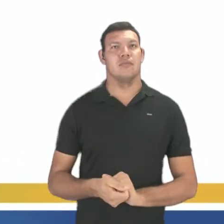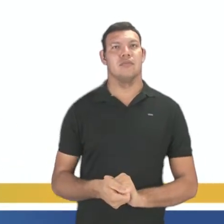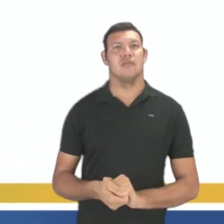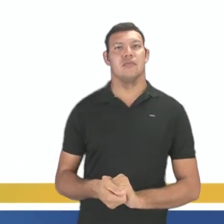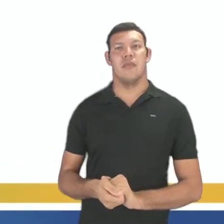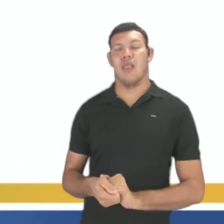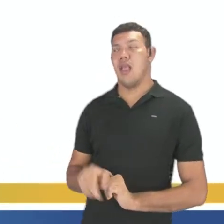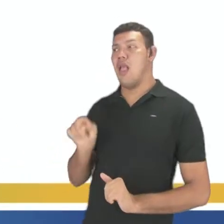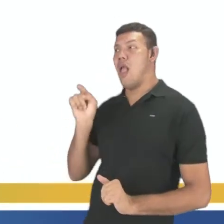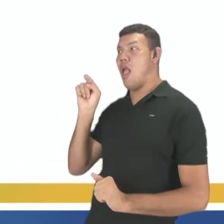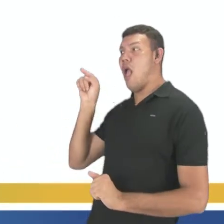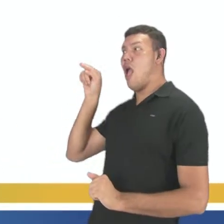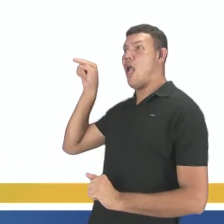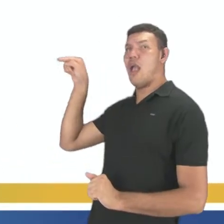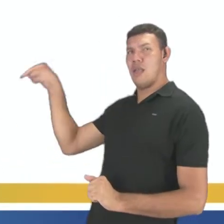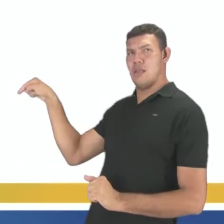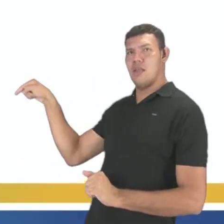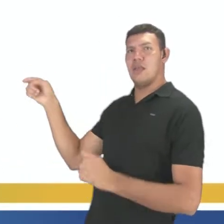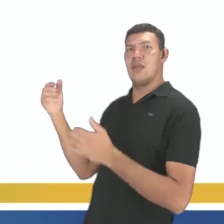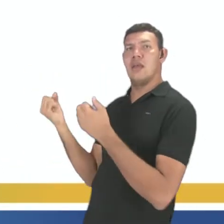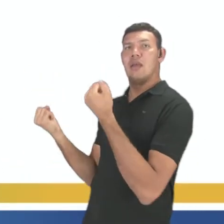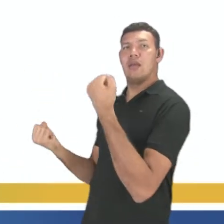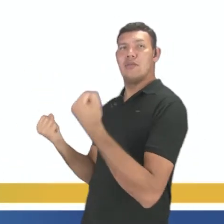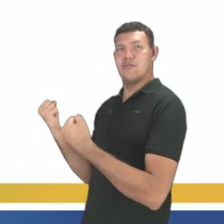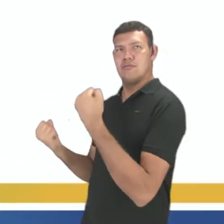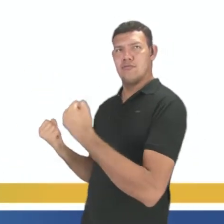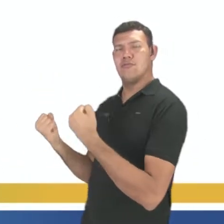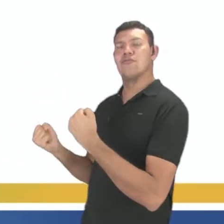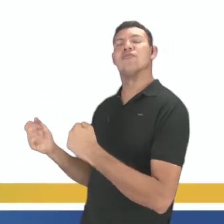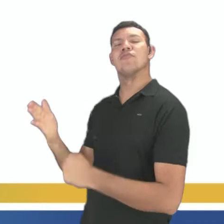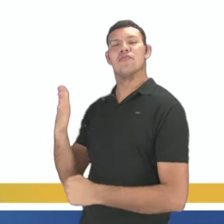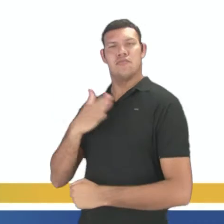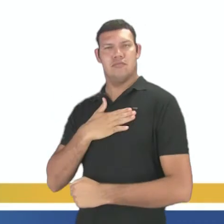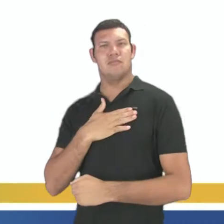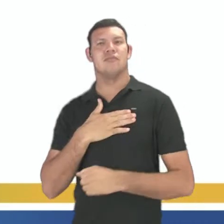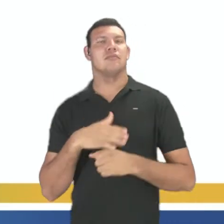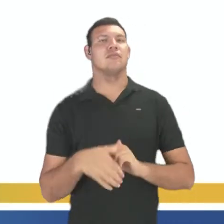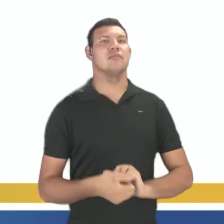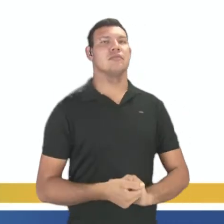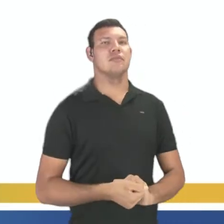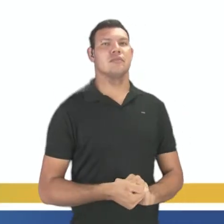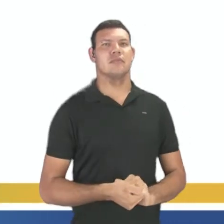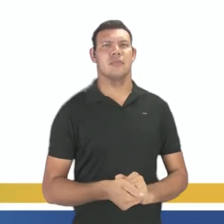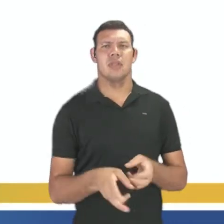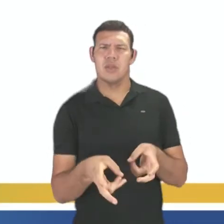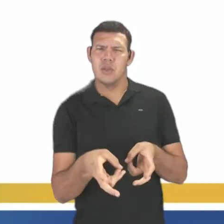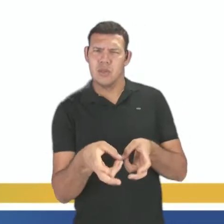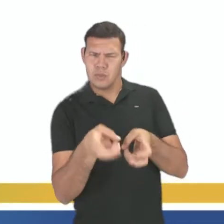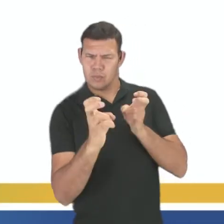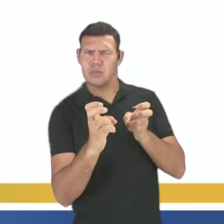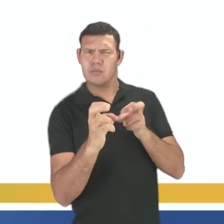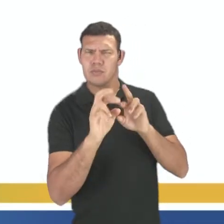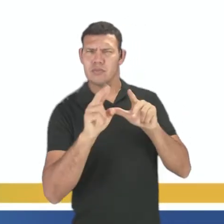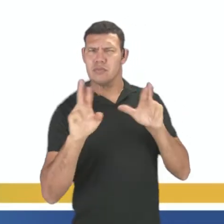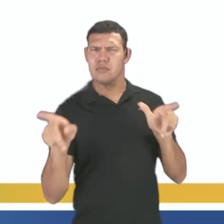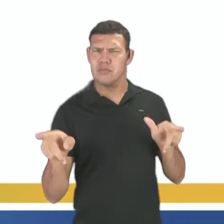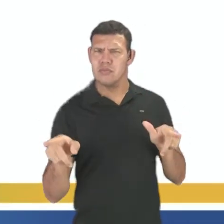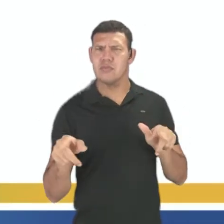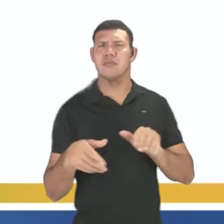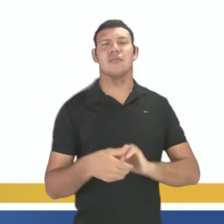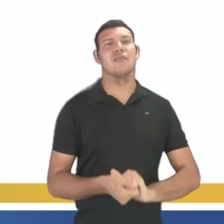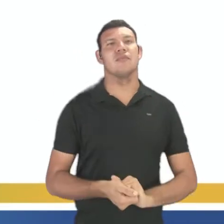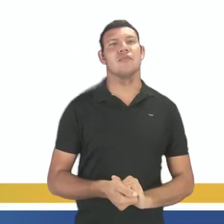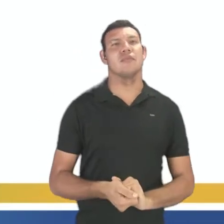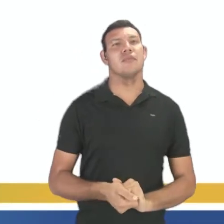é meu. Mine, o pronome possessivo. Perceberam a diferença? O mine ali está